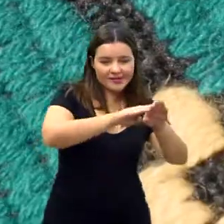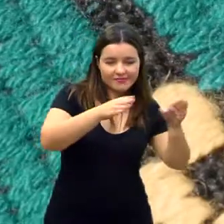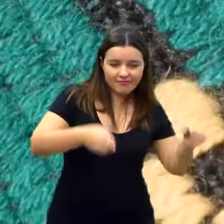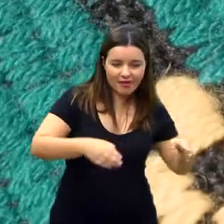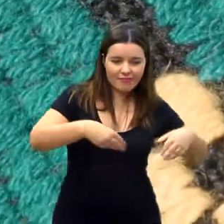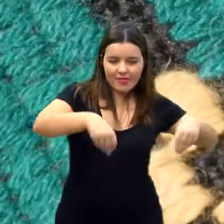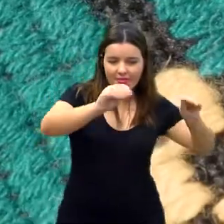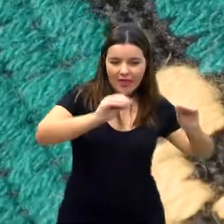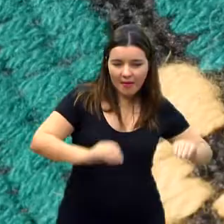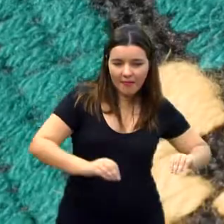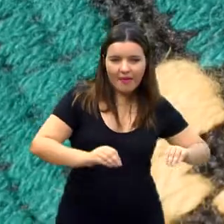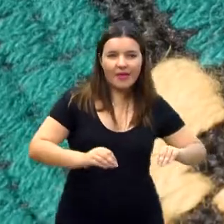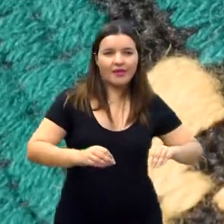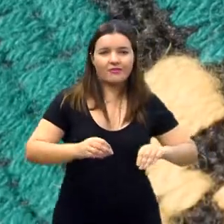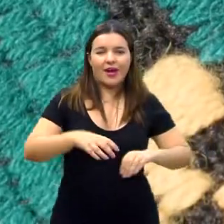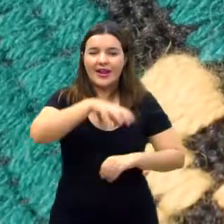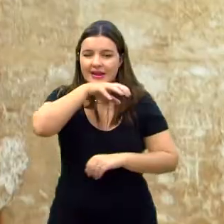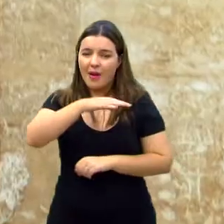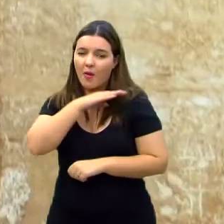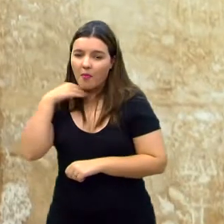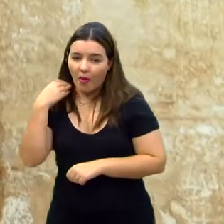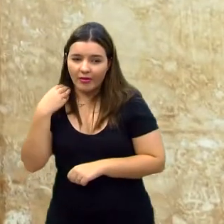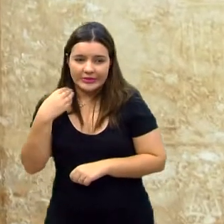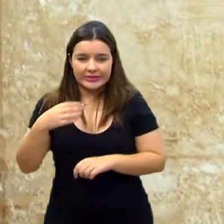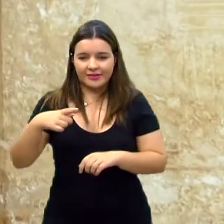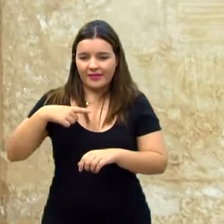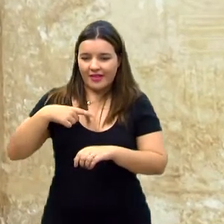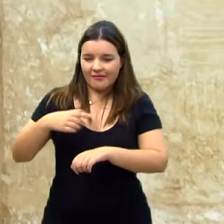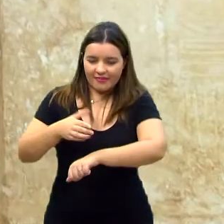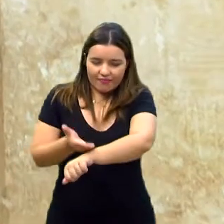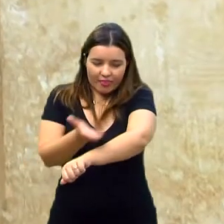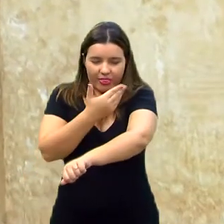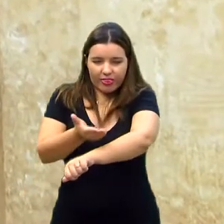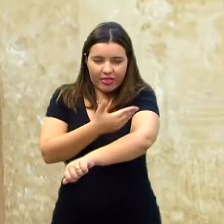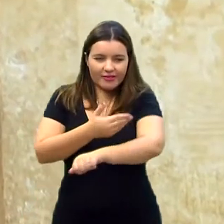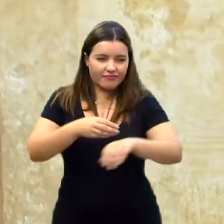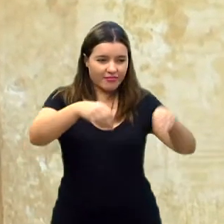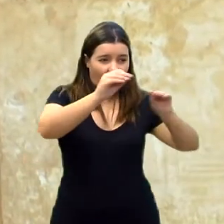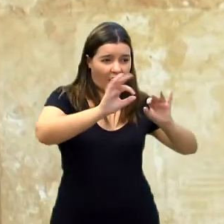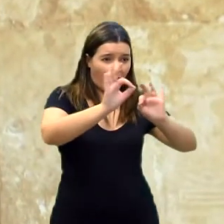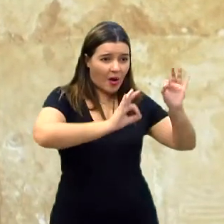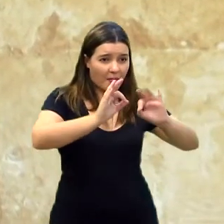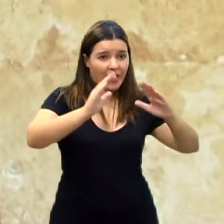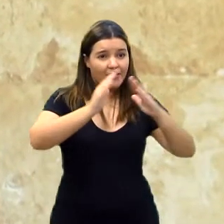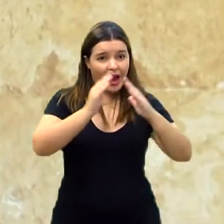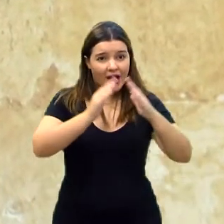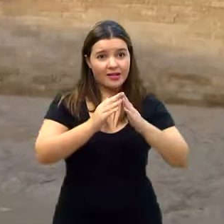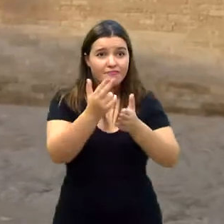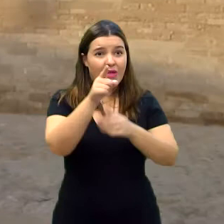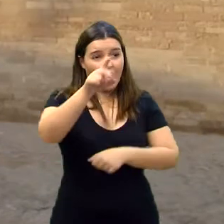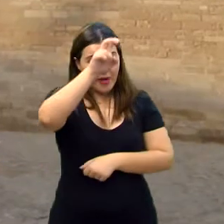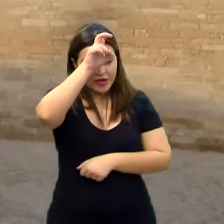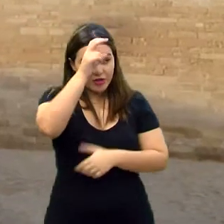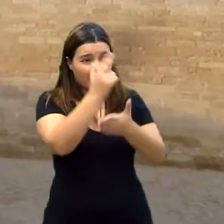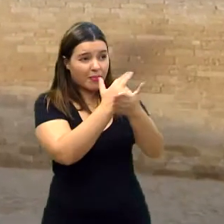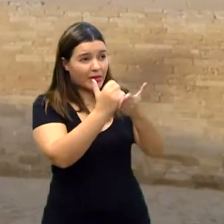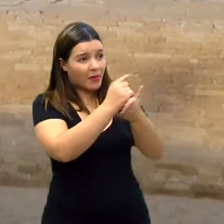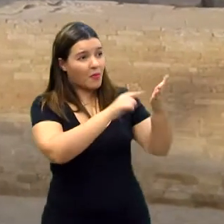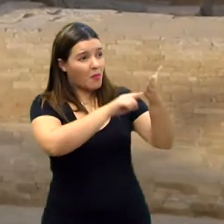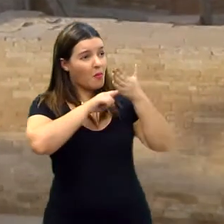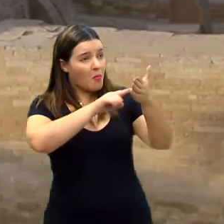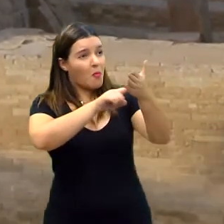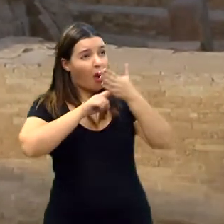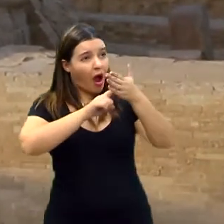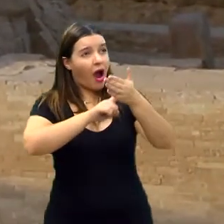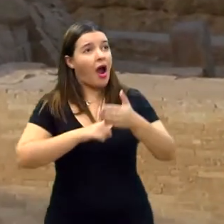de animais todo o conhecimento que temos sobre esses cotidiano é retratado em pinturas feitas em vasos e murais e olha foi no Novo